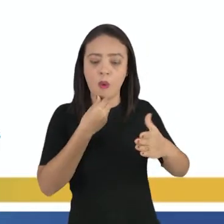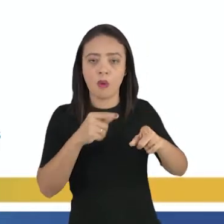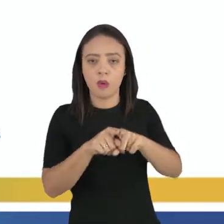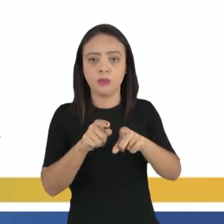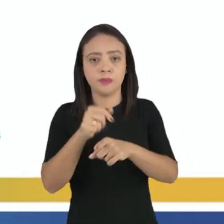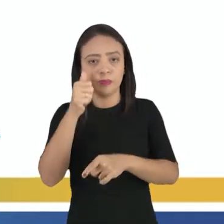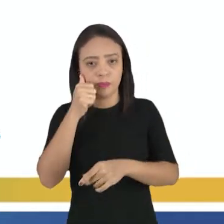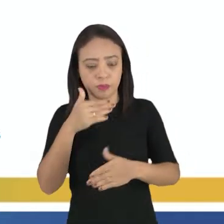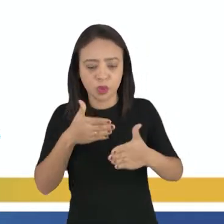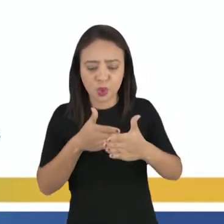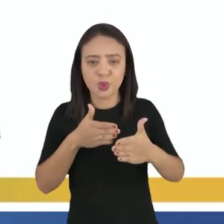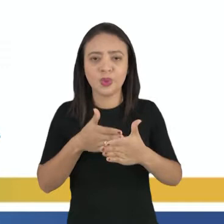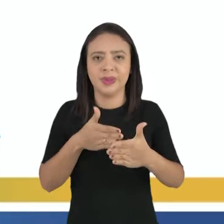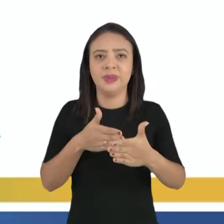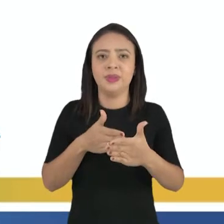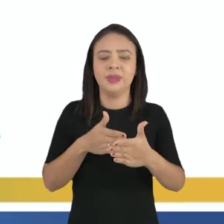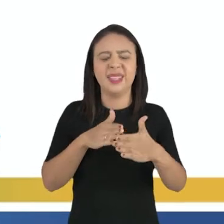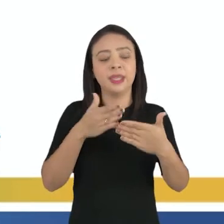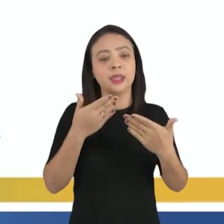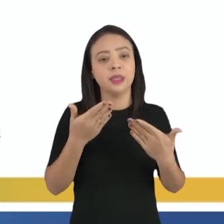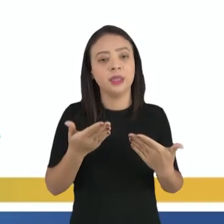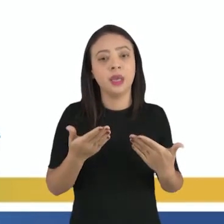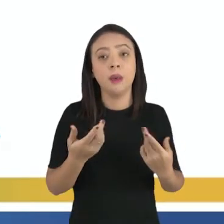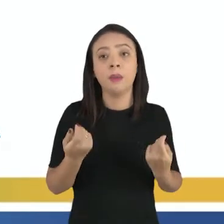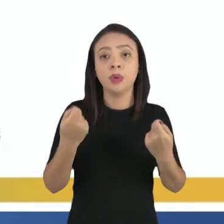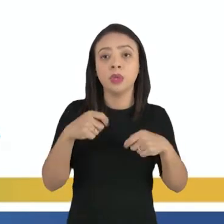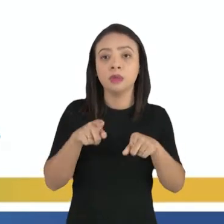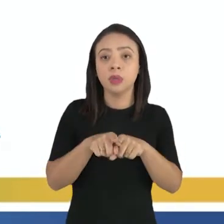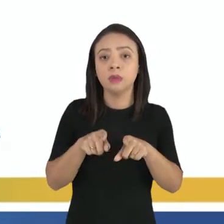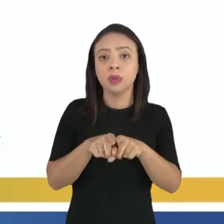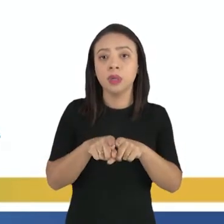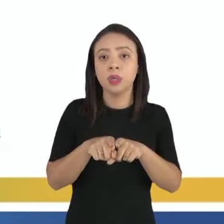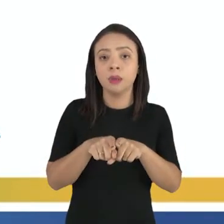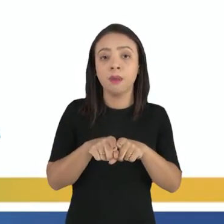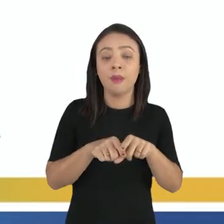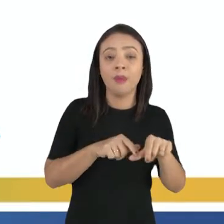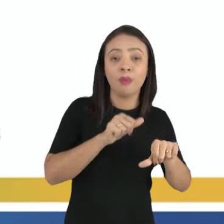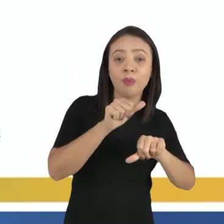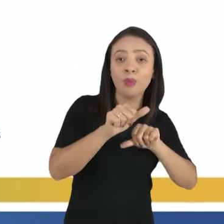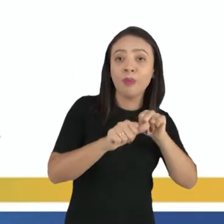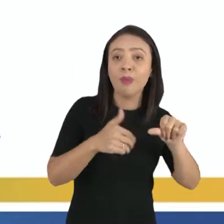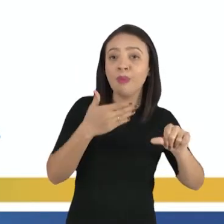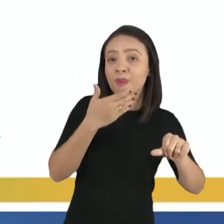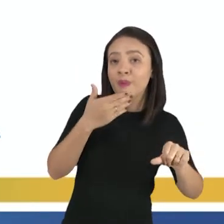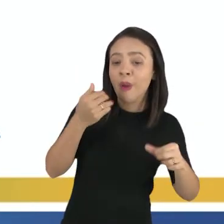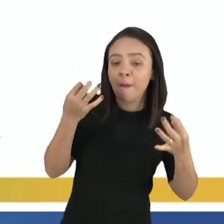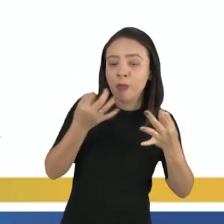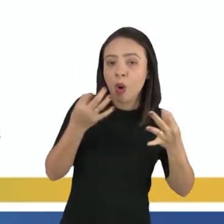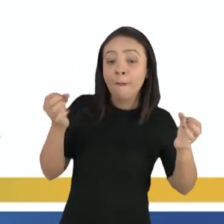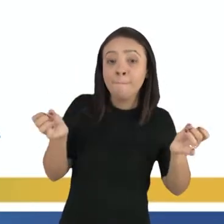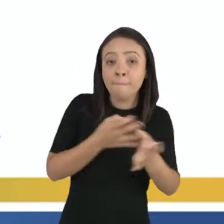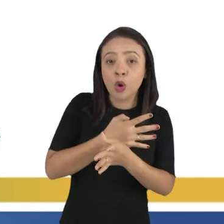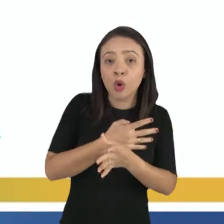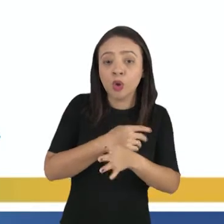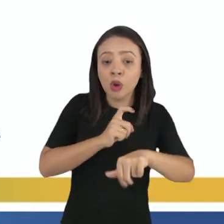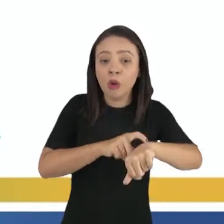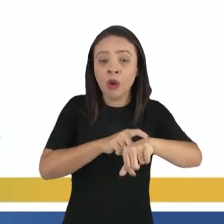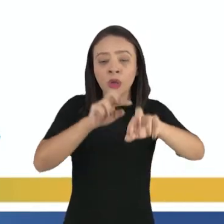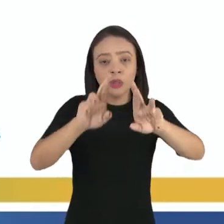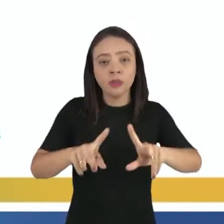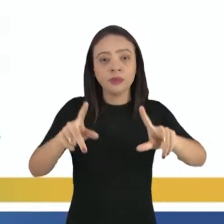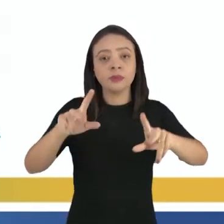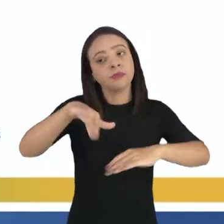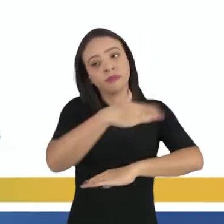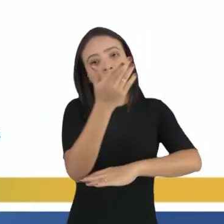ou o feminino, e esses órgãos também podem amadurecer em épocas diferentes, para que essa planta ela possa ter